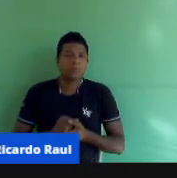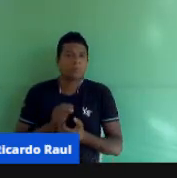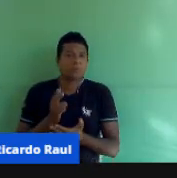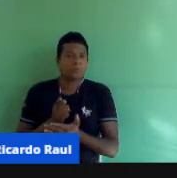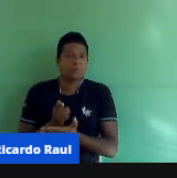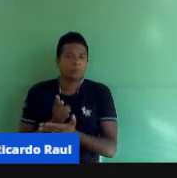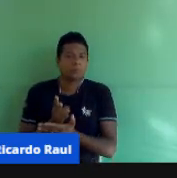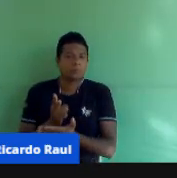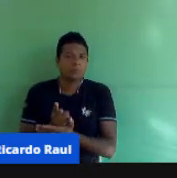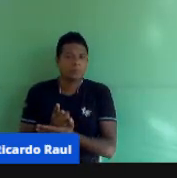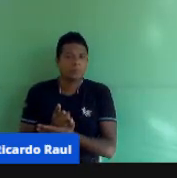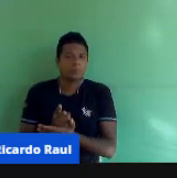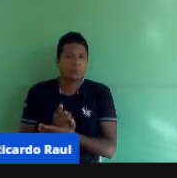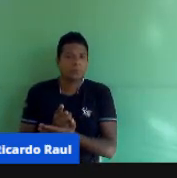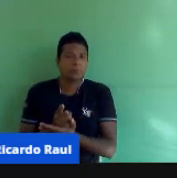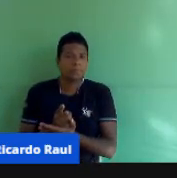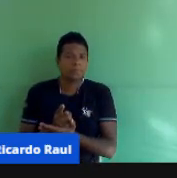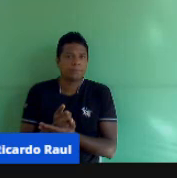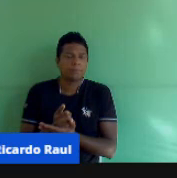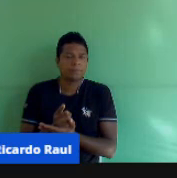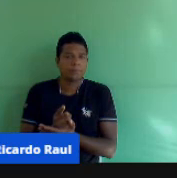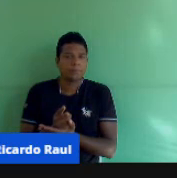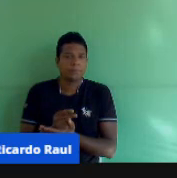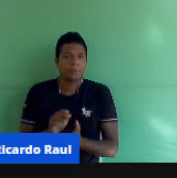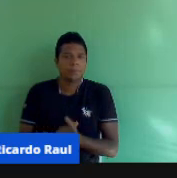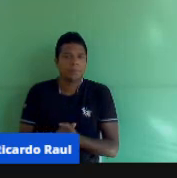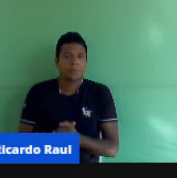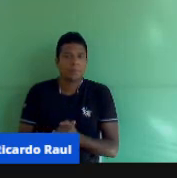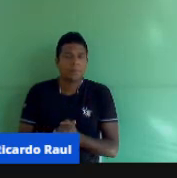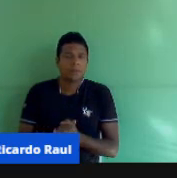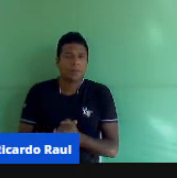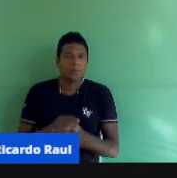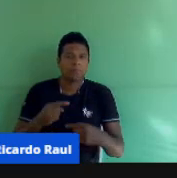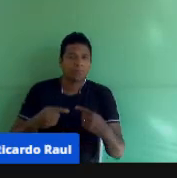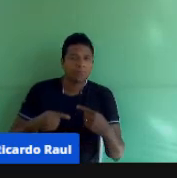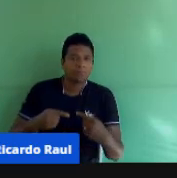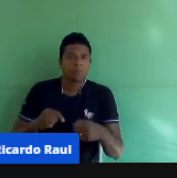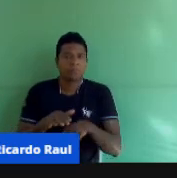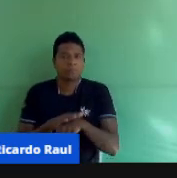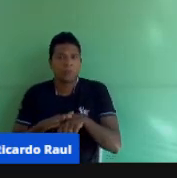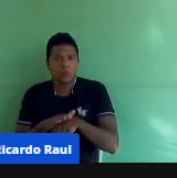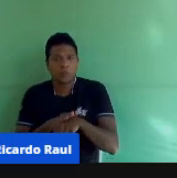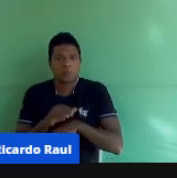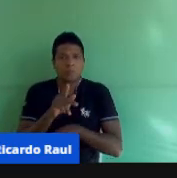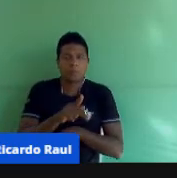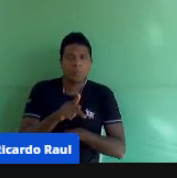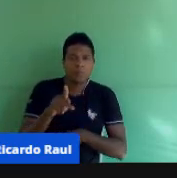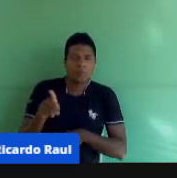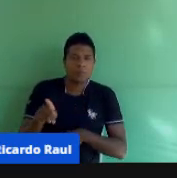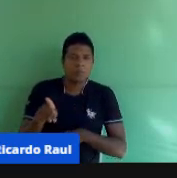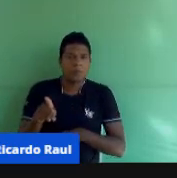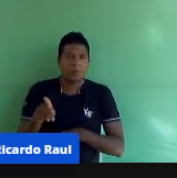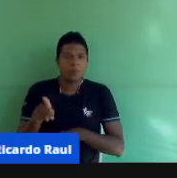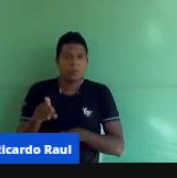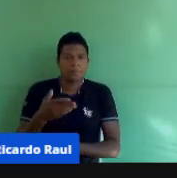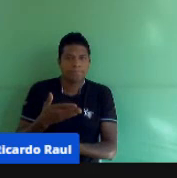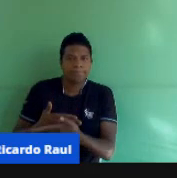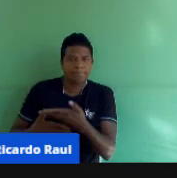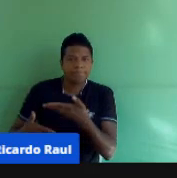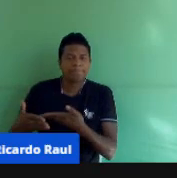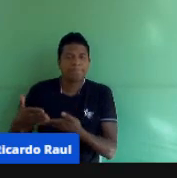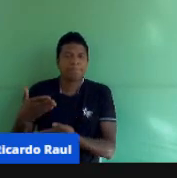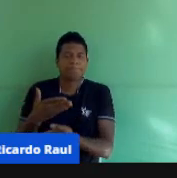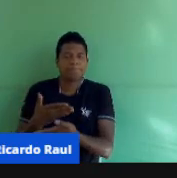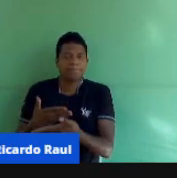constantemente de um exercício crítico, sobretudo do professor, mas em articulação nos